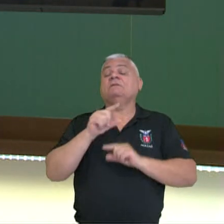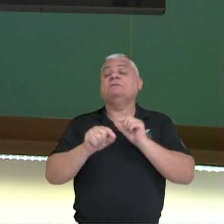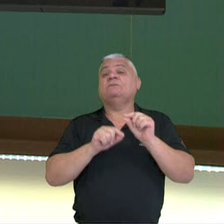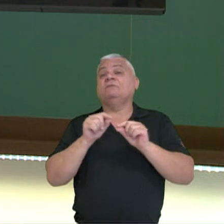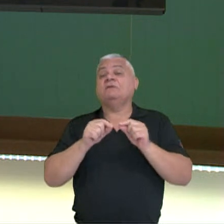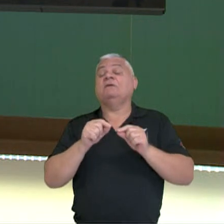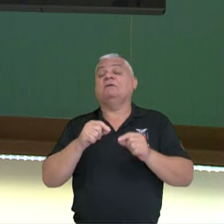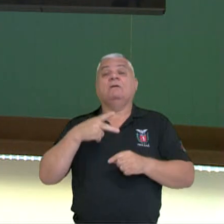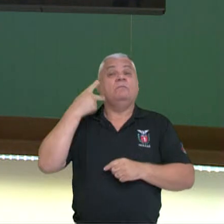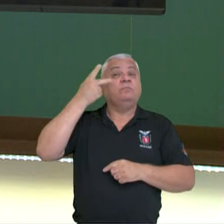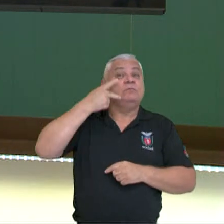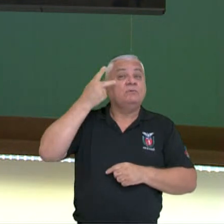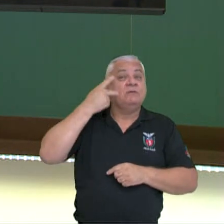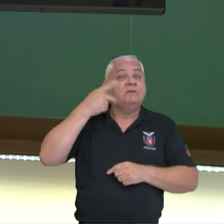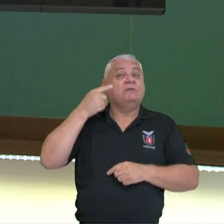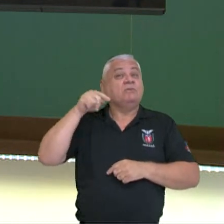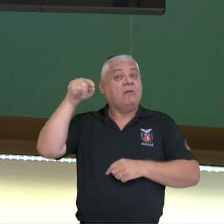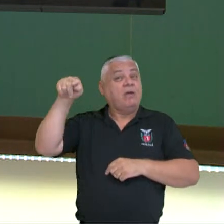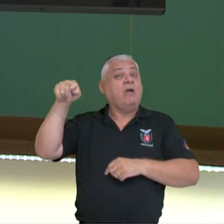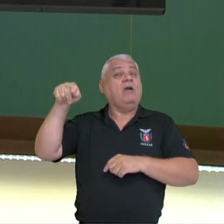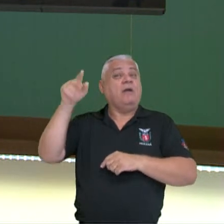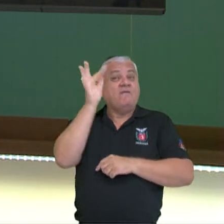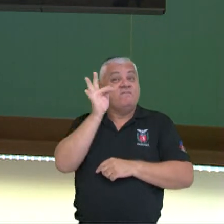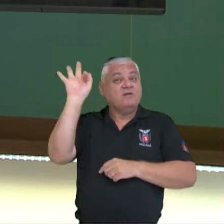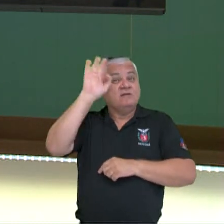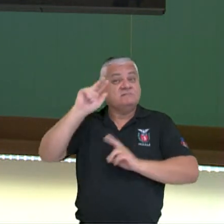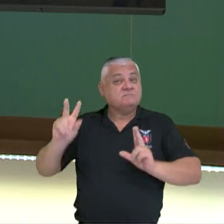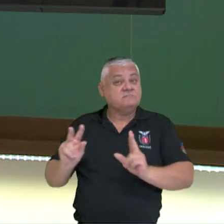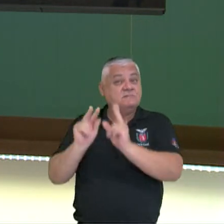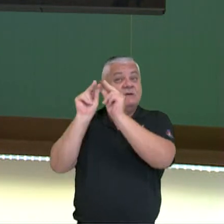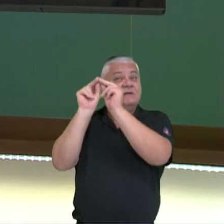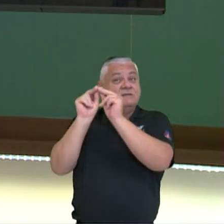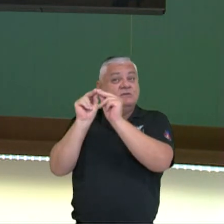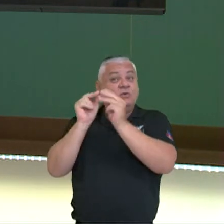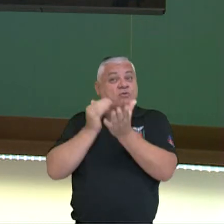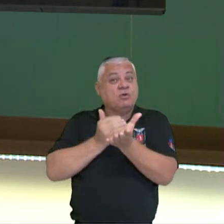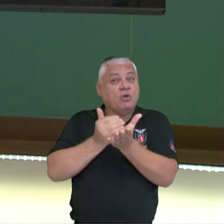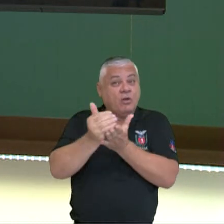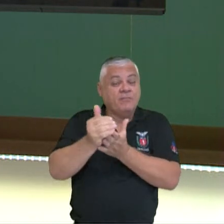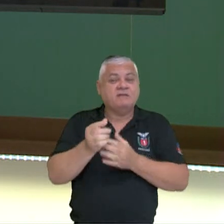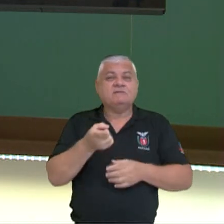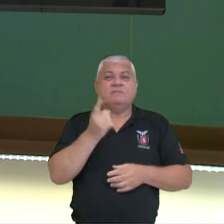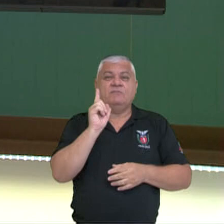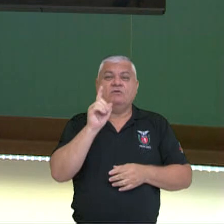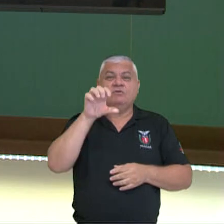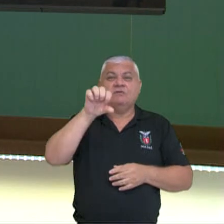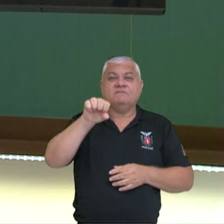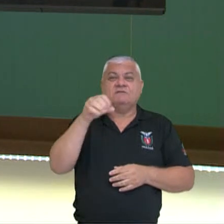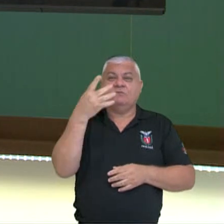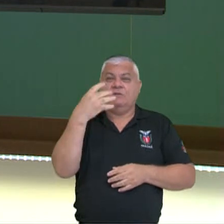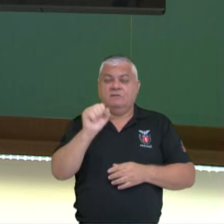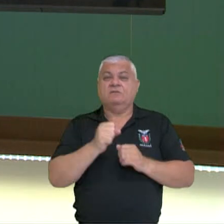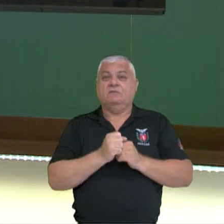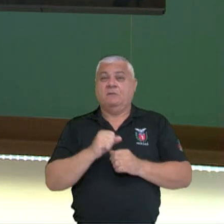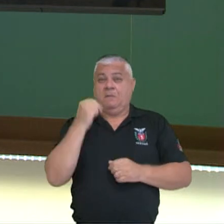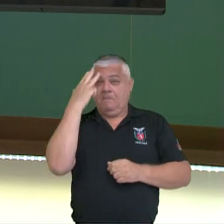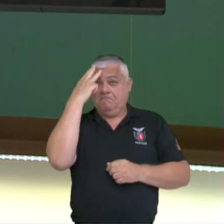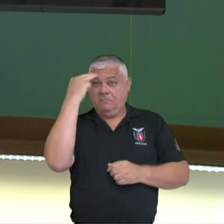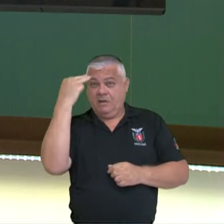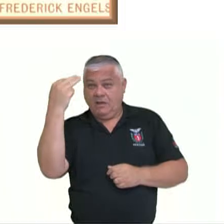fator político, principalmente lá em Paris, onde começa todo esse movimento. Em 1848, o Marx e o Friedrich